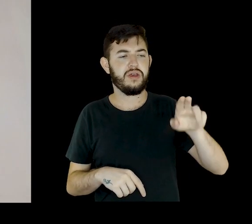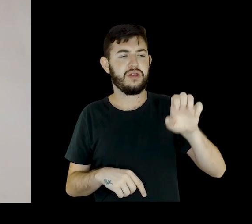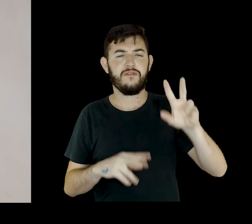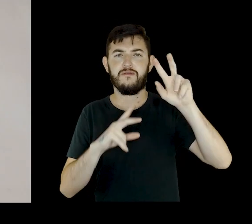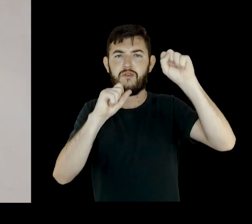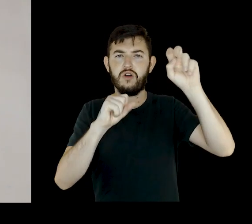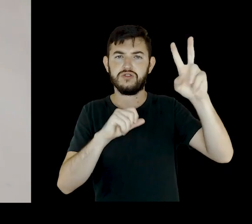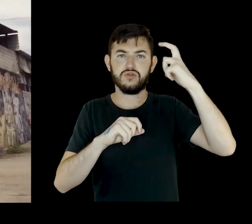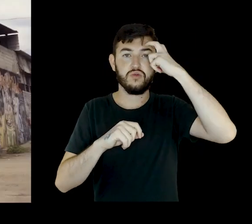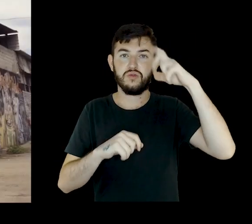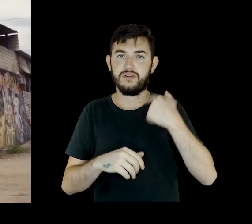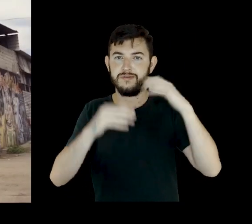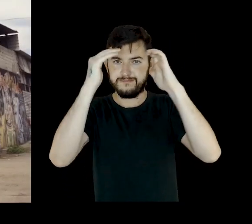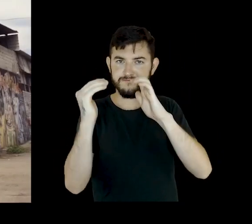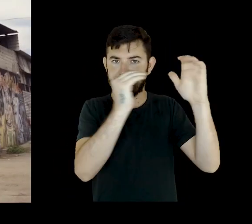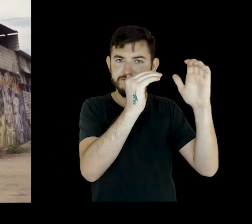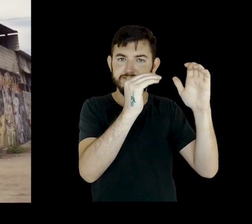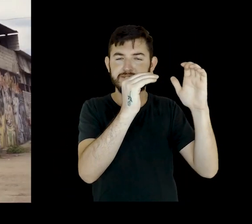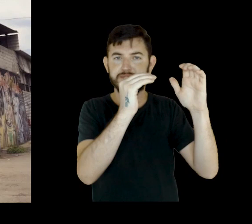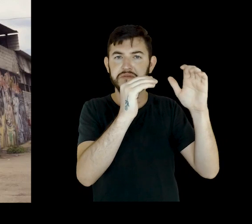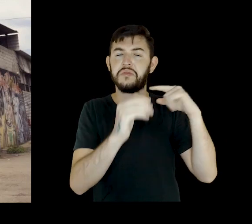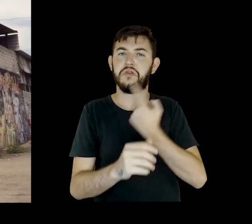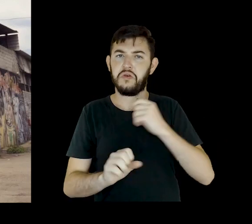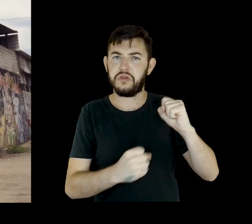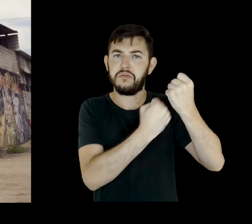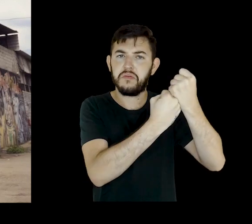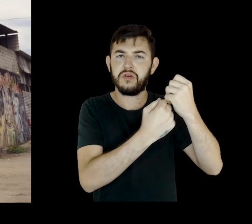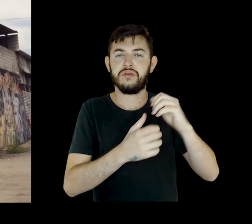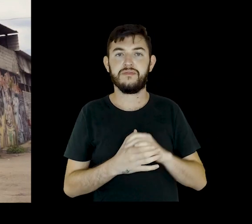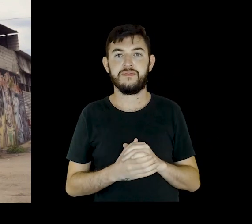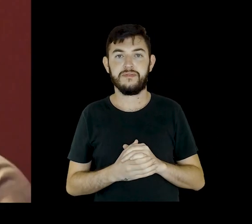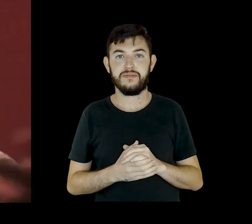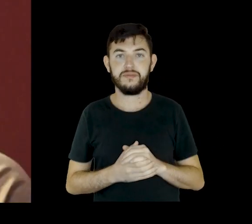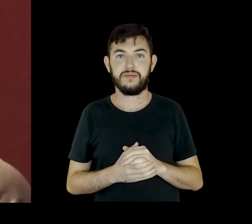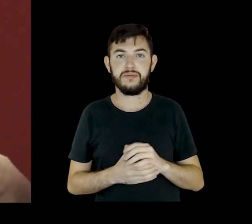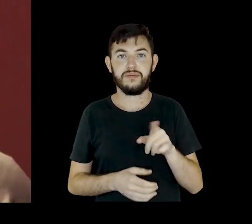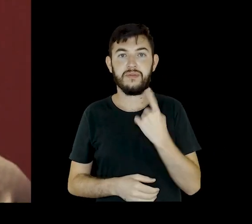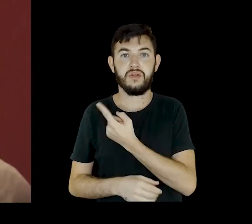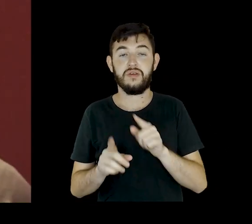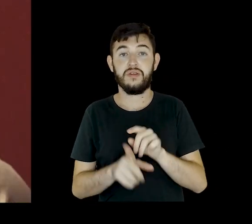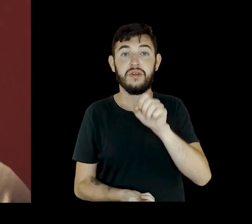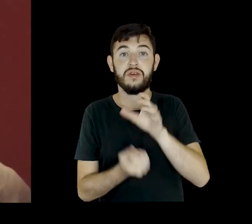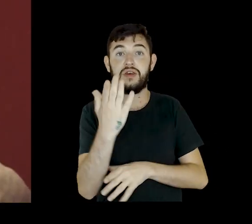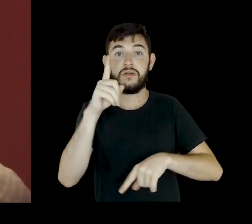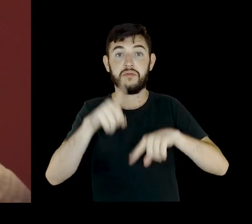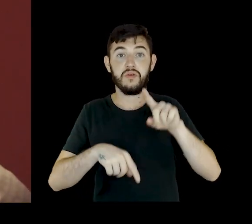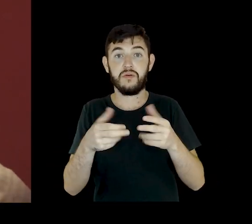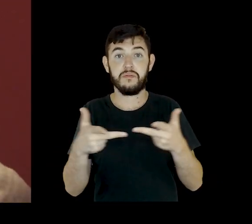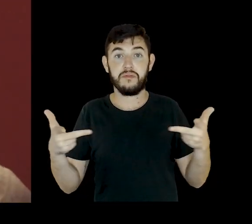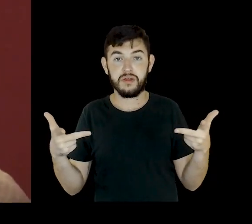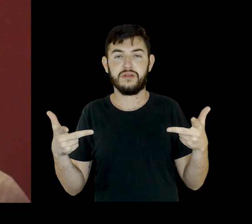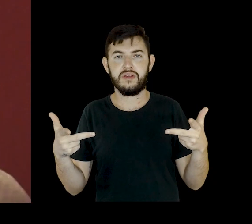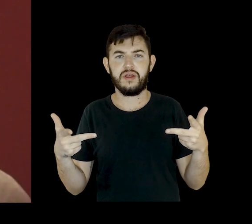muito forte, que a gente respeita, que a gente procura estar junto. A gente construiu aqui o equipamento,